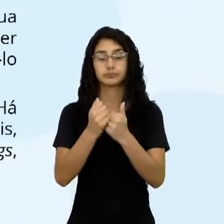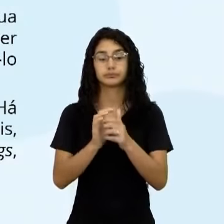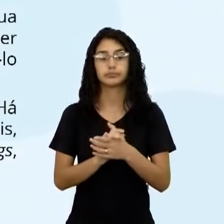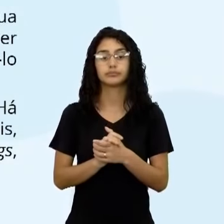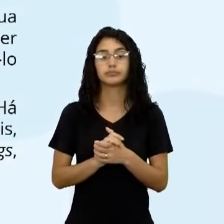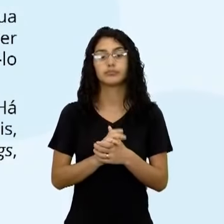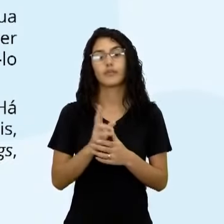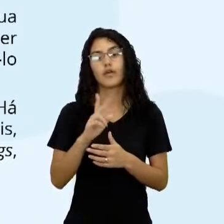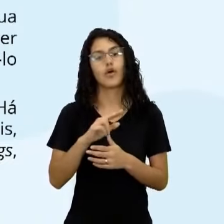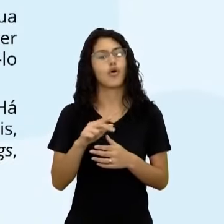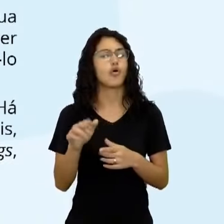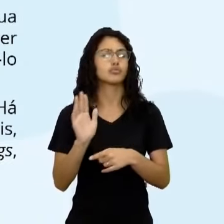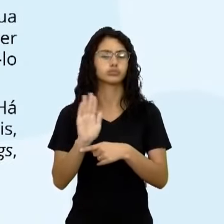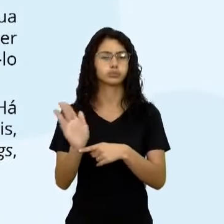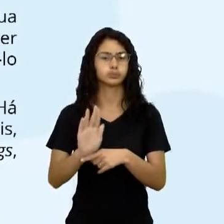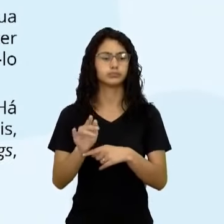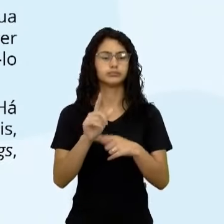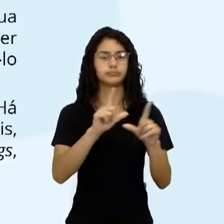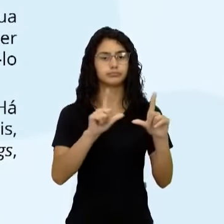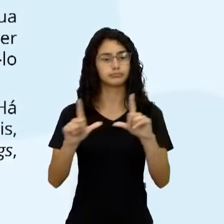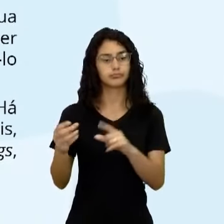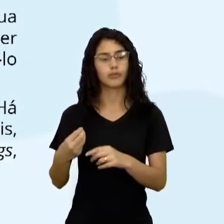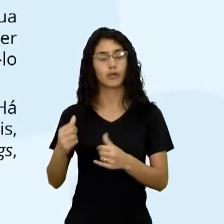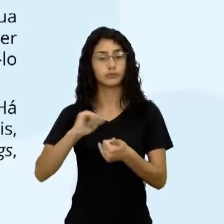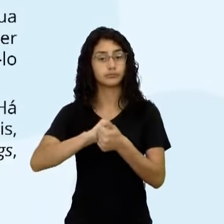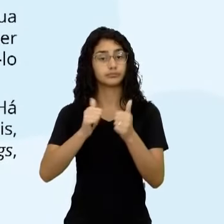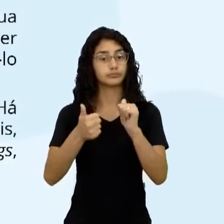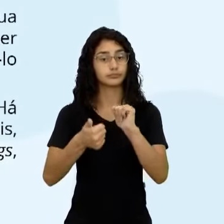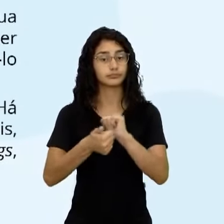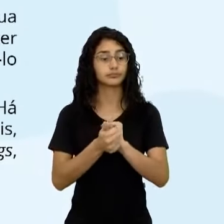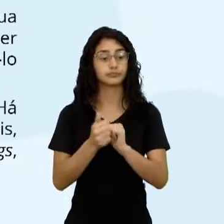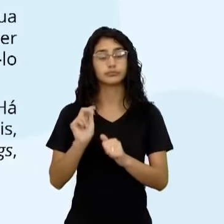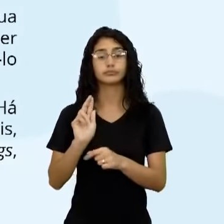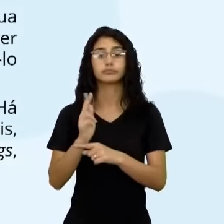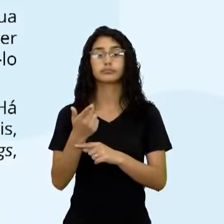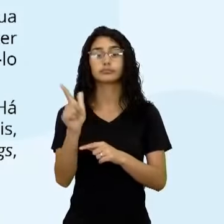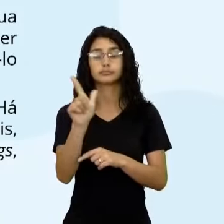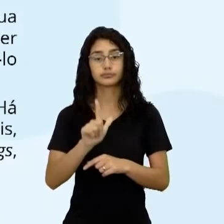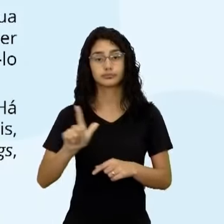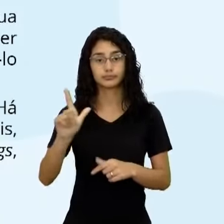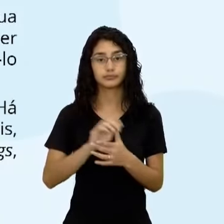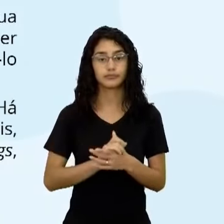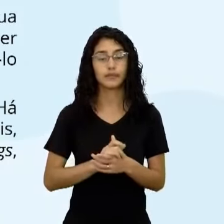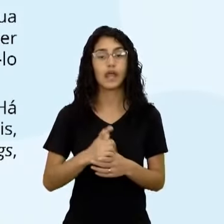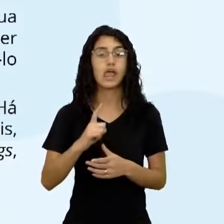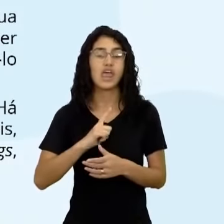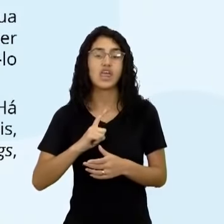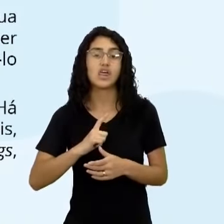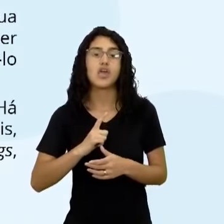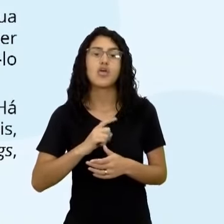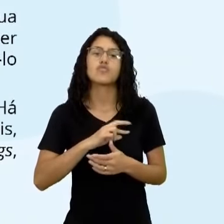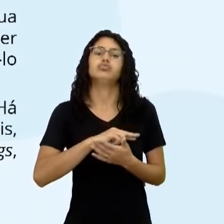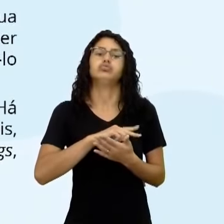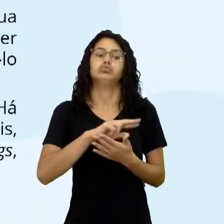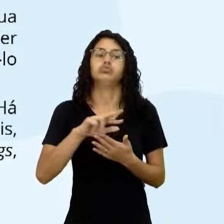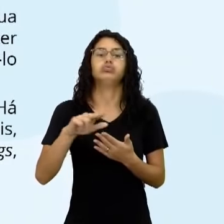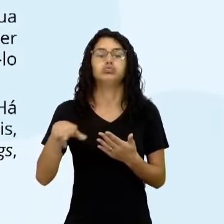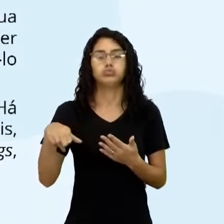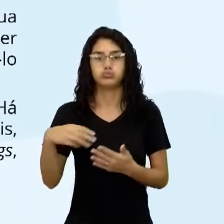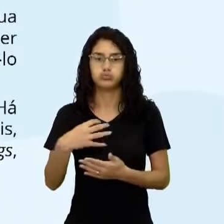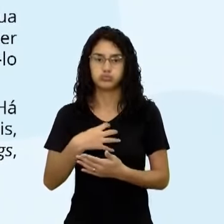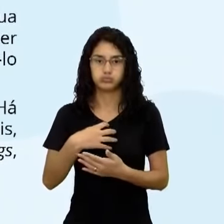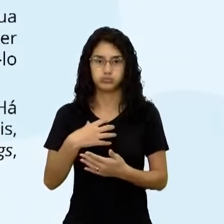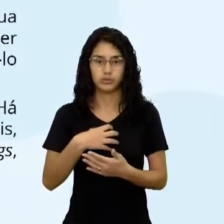cinema e quadrinhos vivem as adaptações ou as versões de uma obra literária existem inúmeras possibilidades